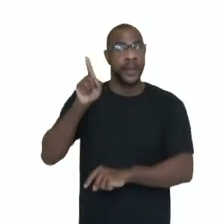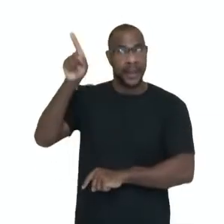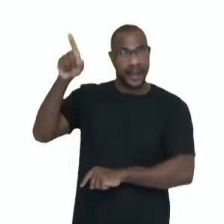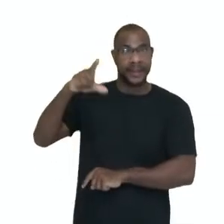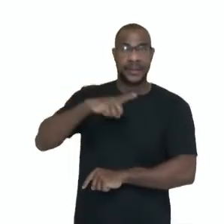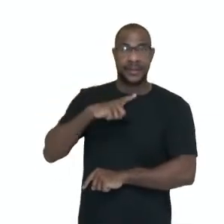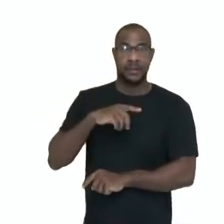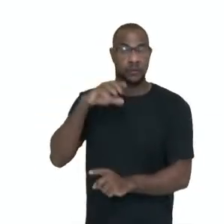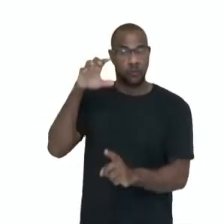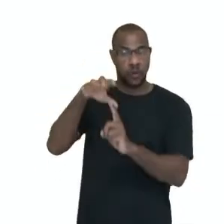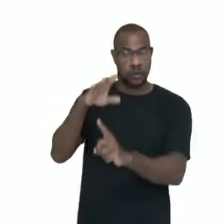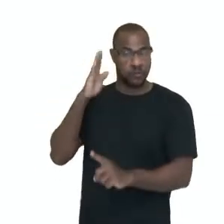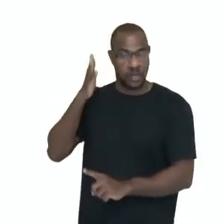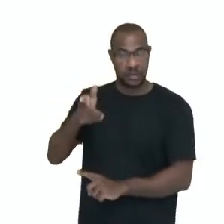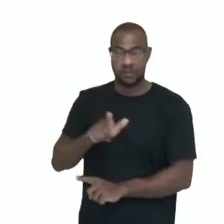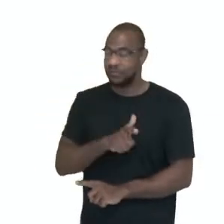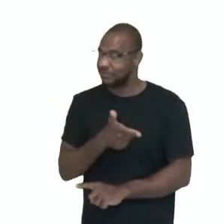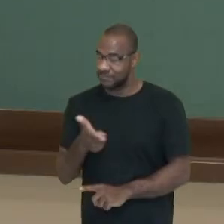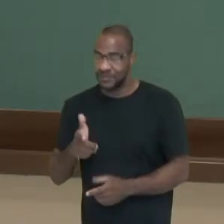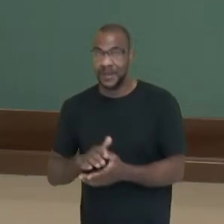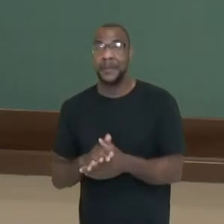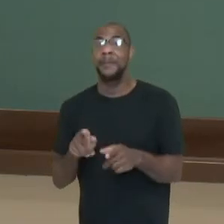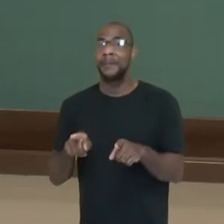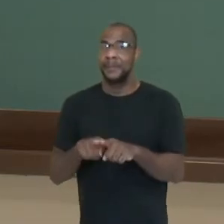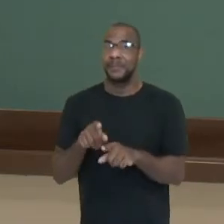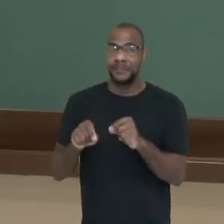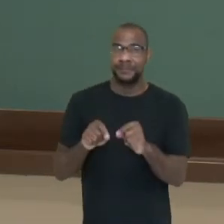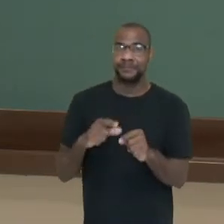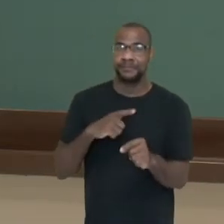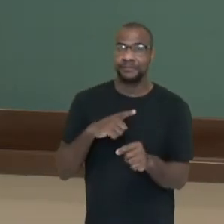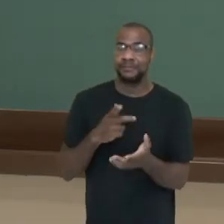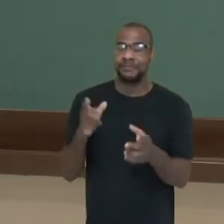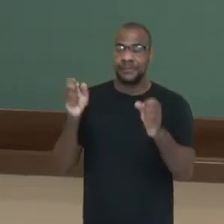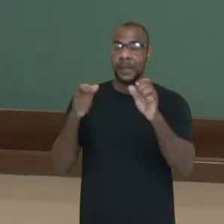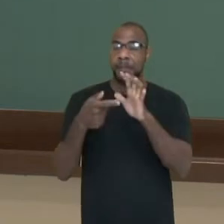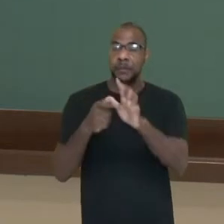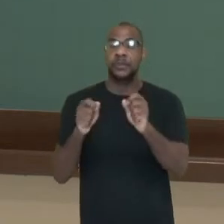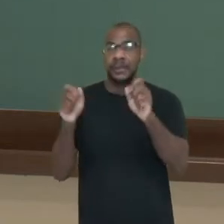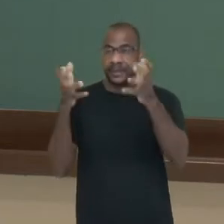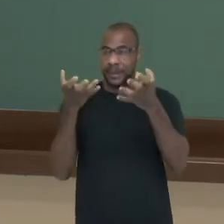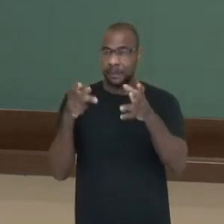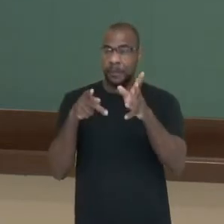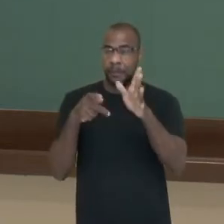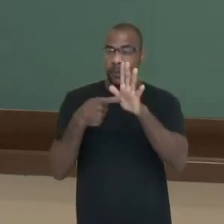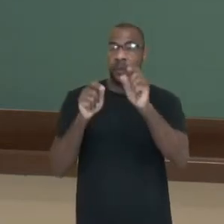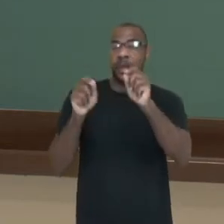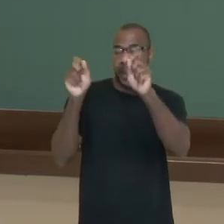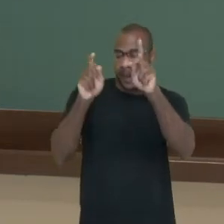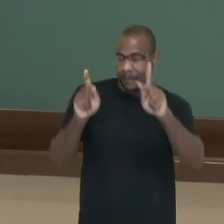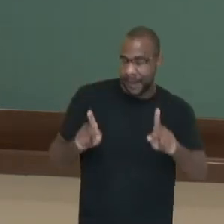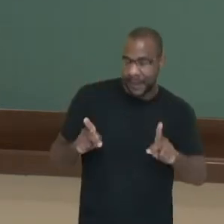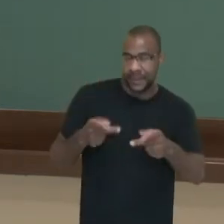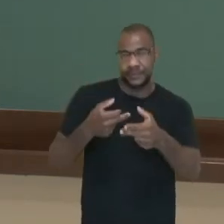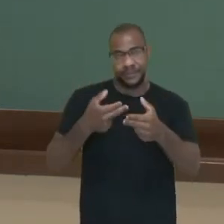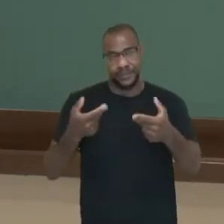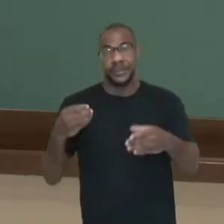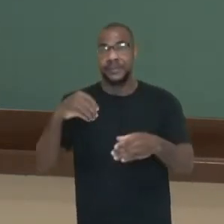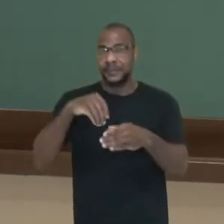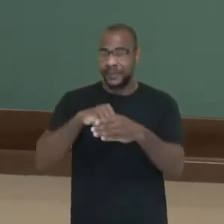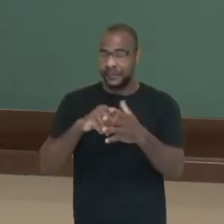influência direta, mas indireta no quesito estabelecimento da paz e análise de todos os organismos embutidos na